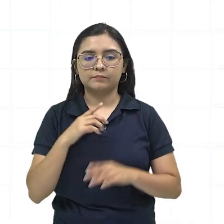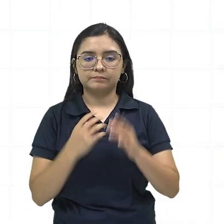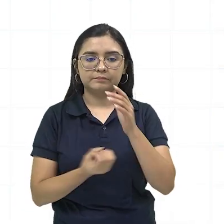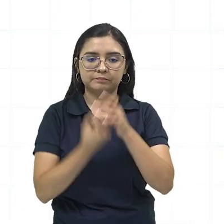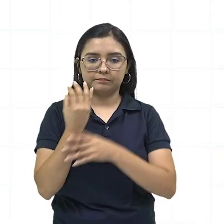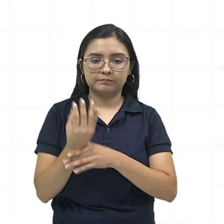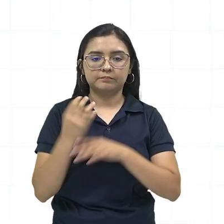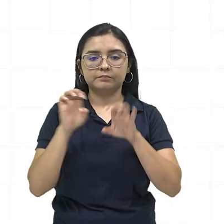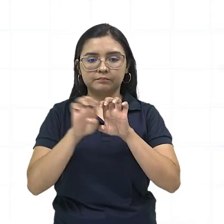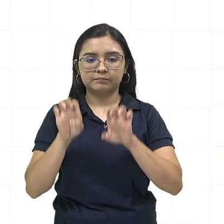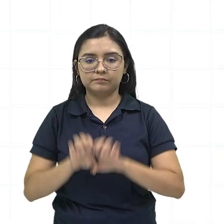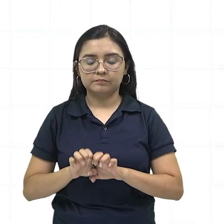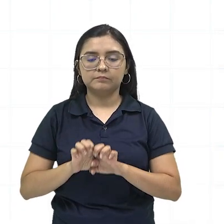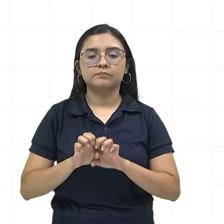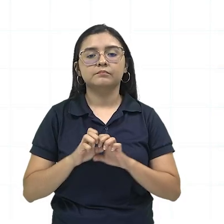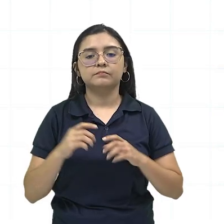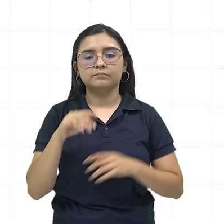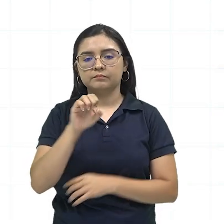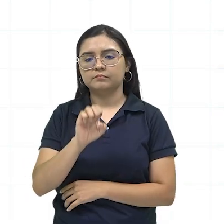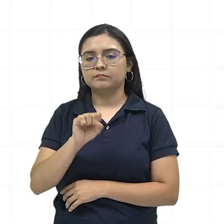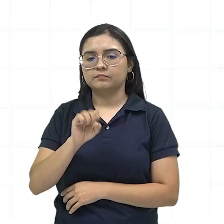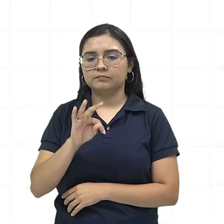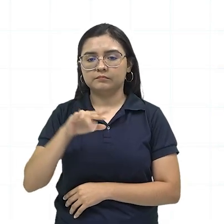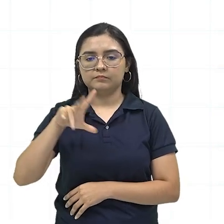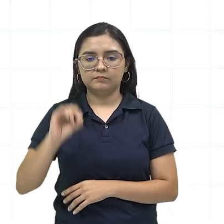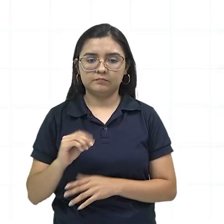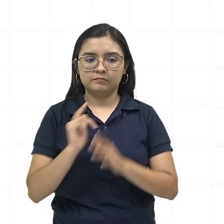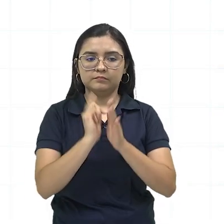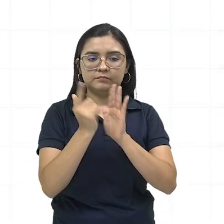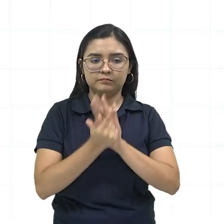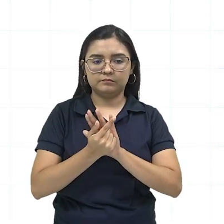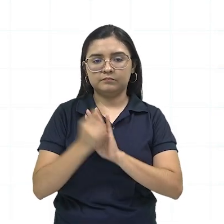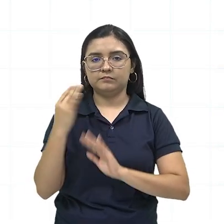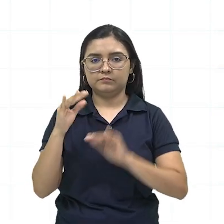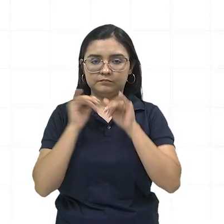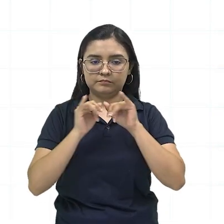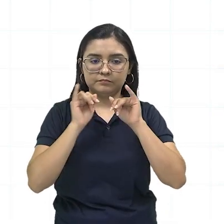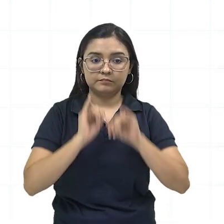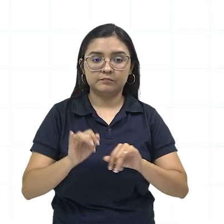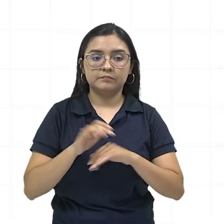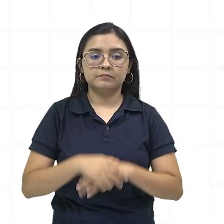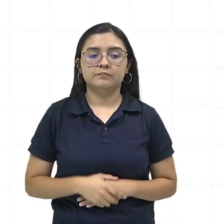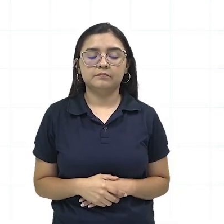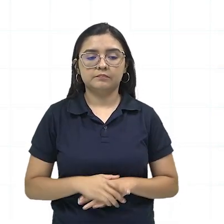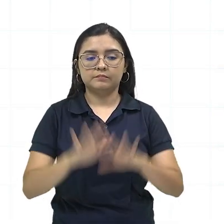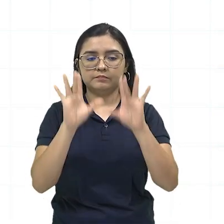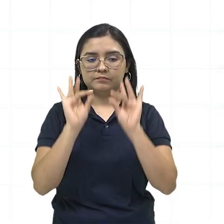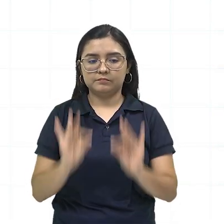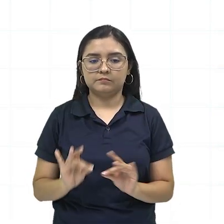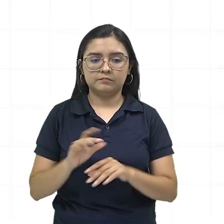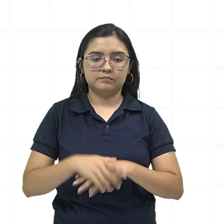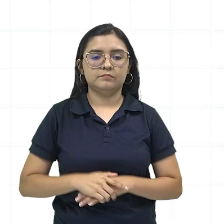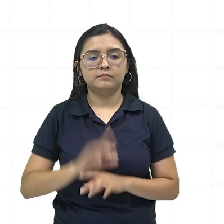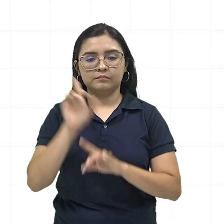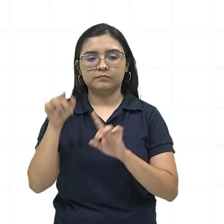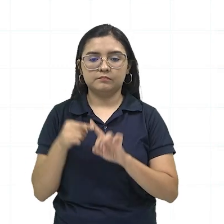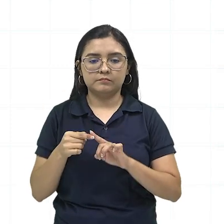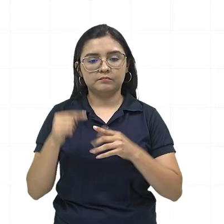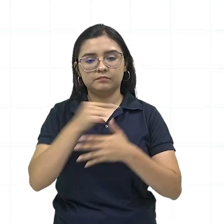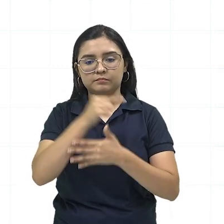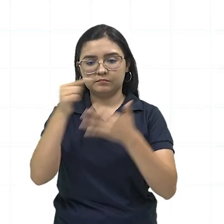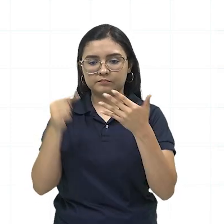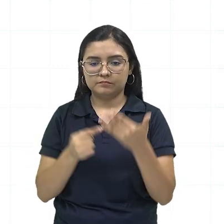construção composicional e estilo, gêneros de divulgação científica. Detalhamento,